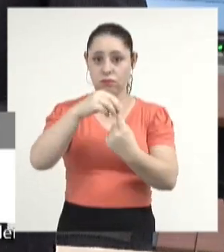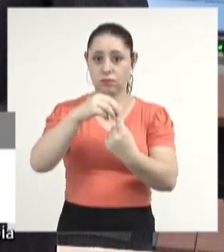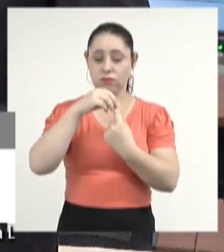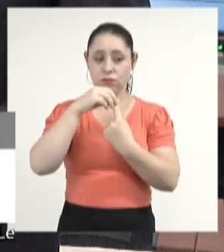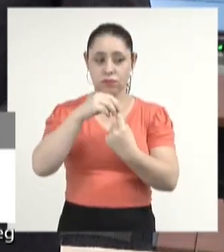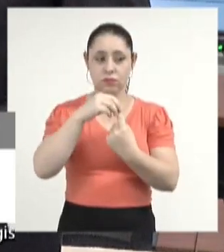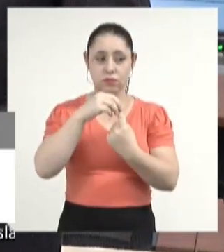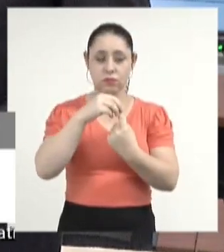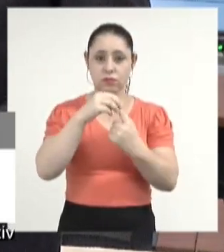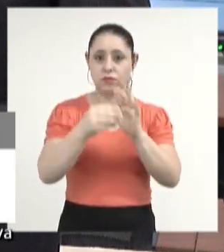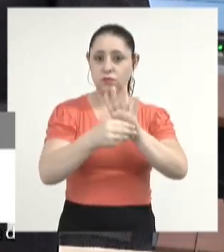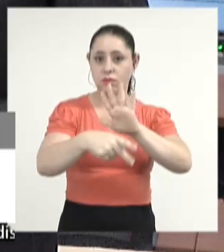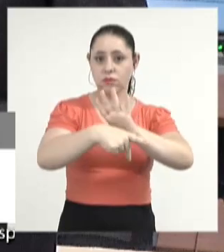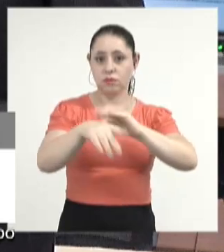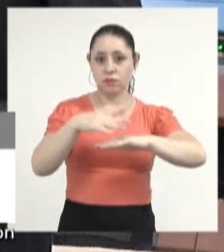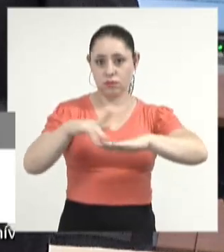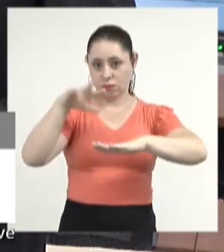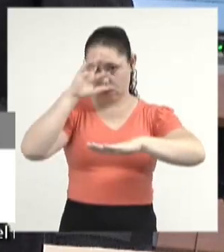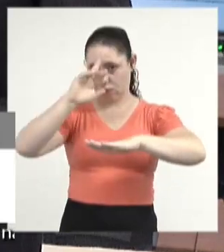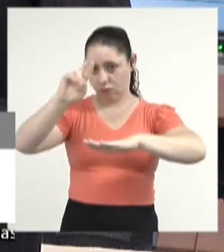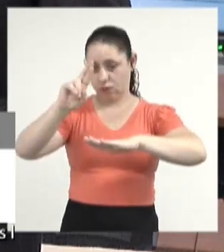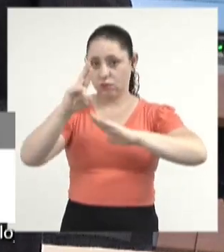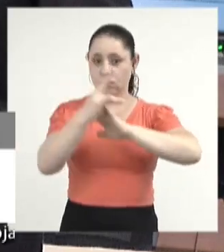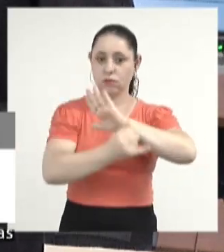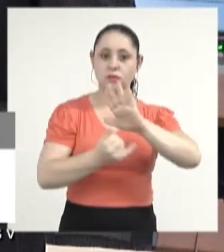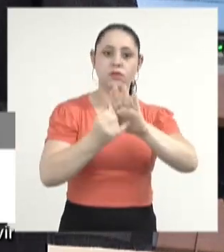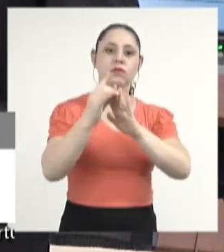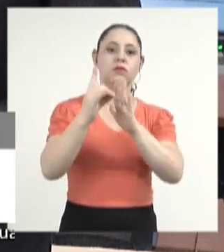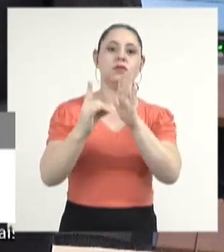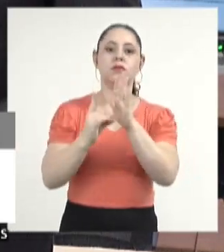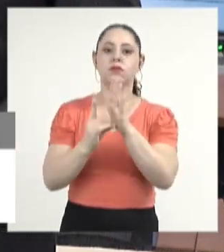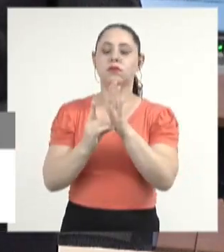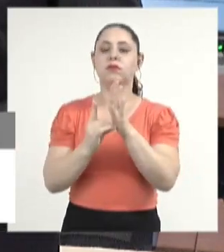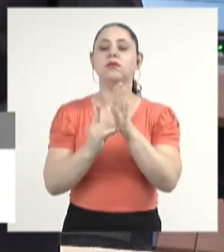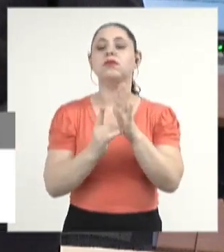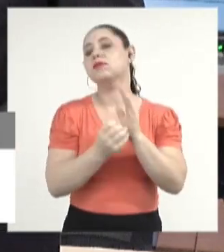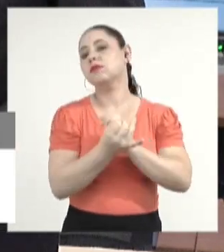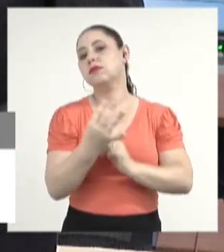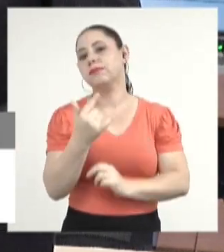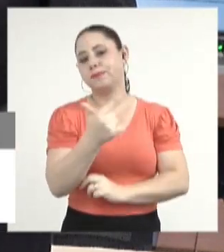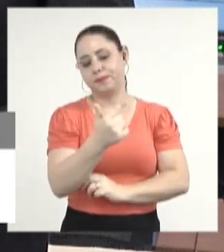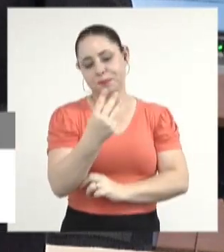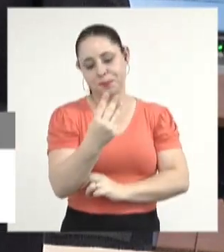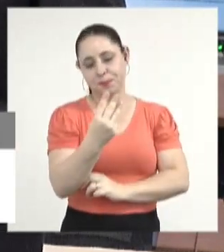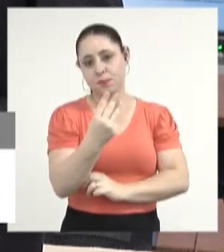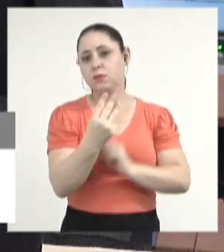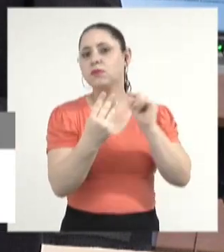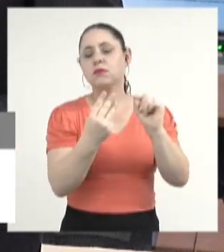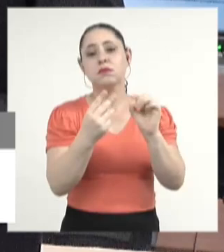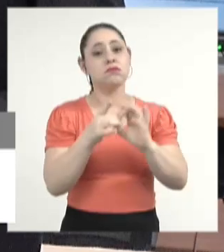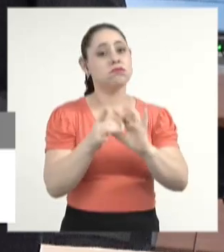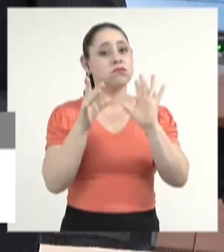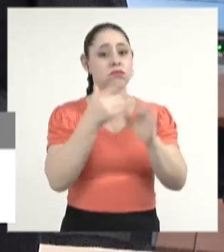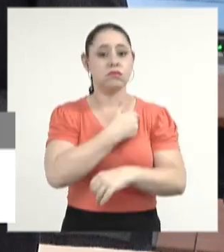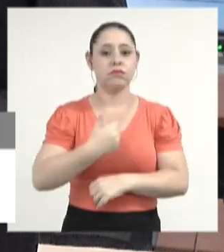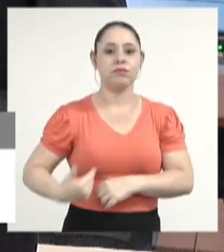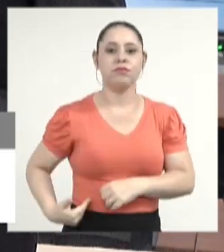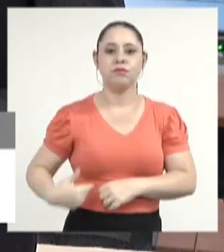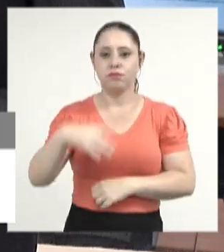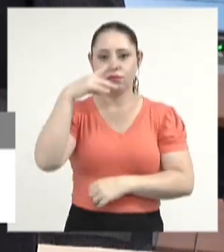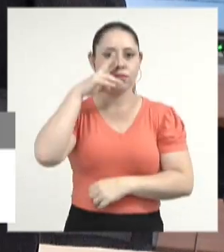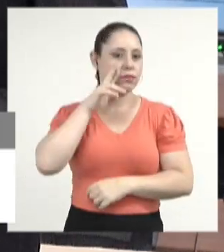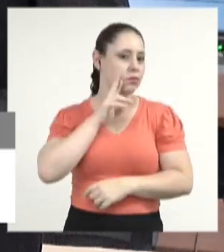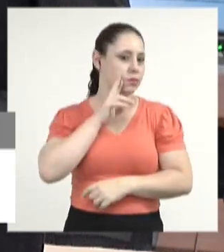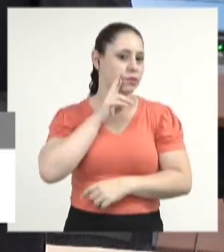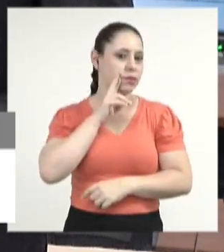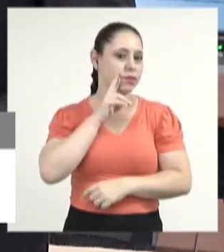única, indicação da mesa diretora, o projeto de decreto legislativo de número 23, que autoriza o governador de Mato